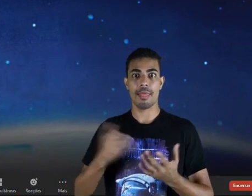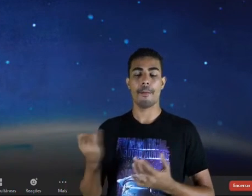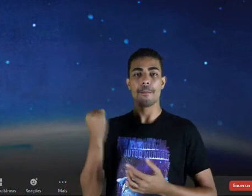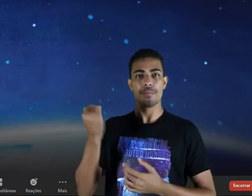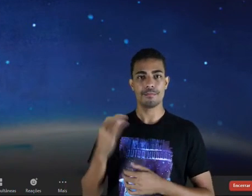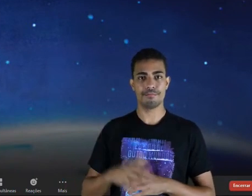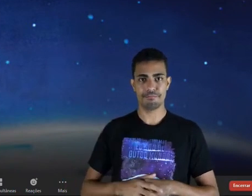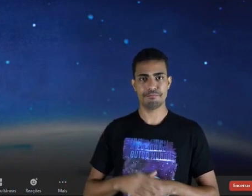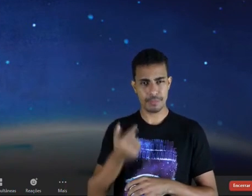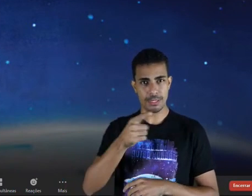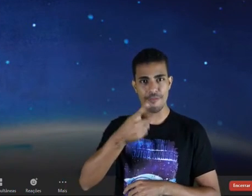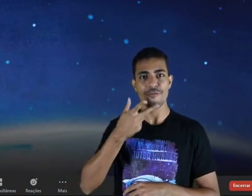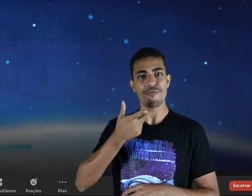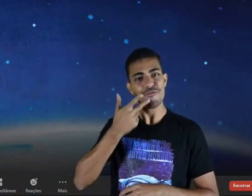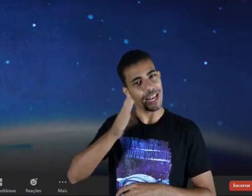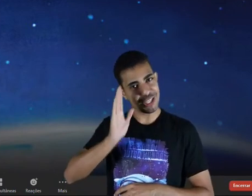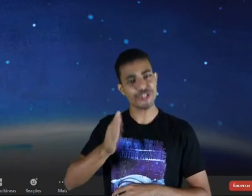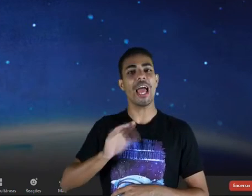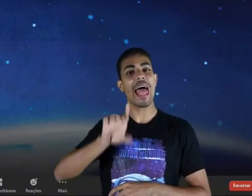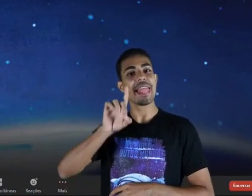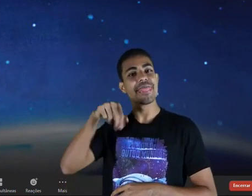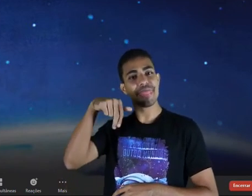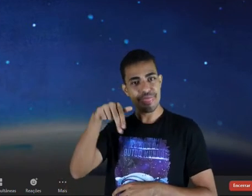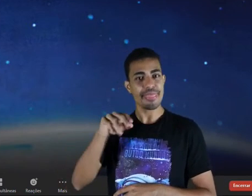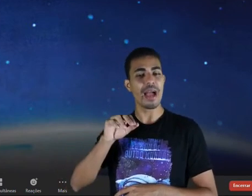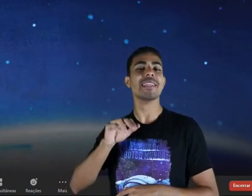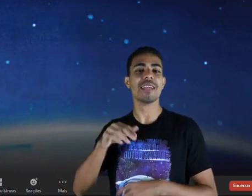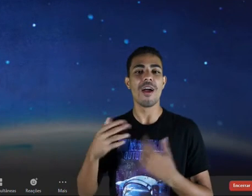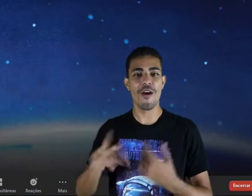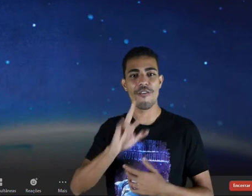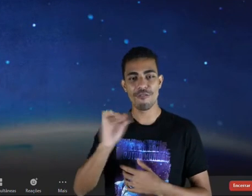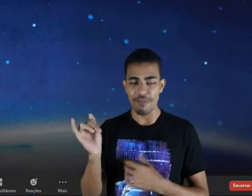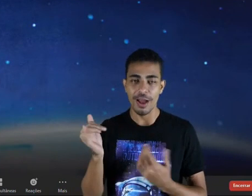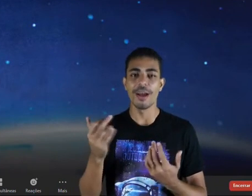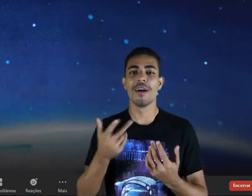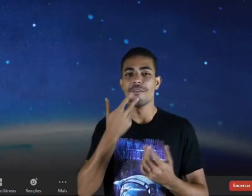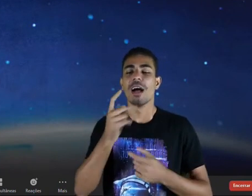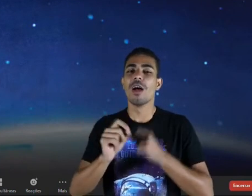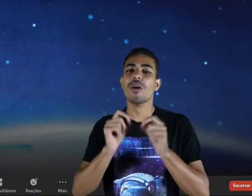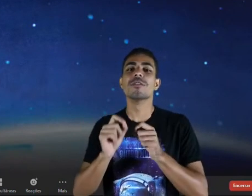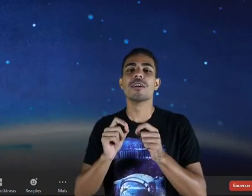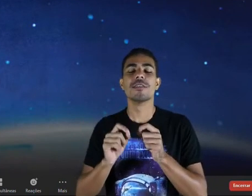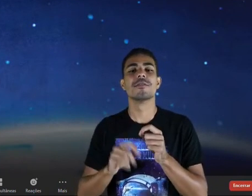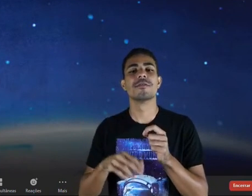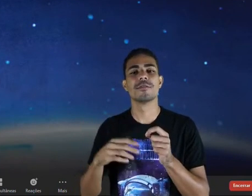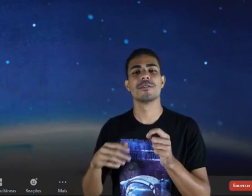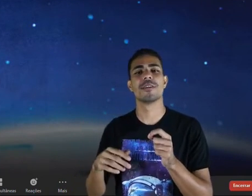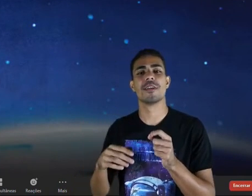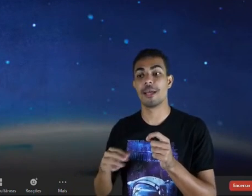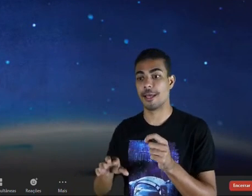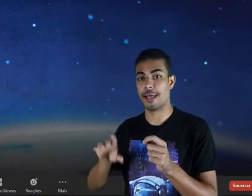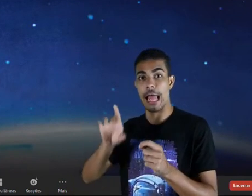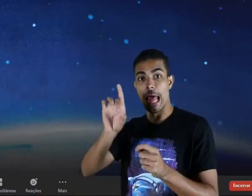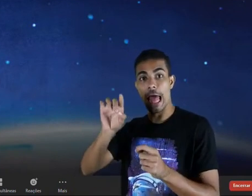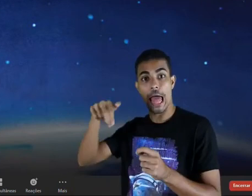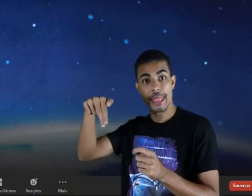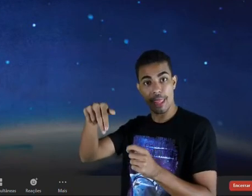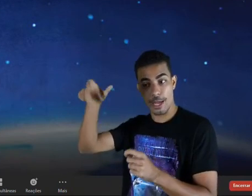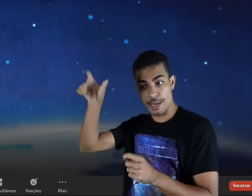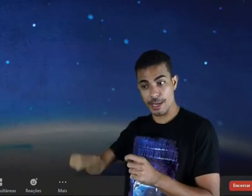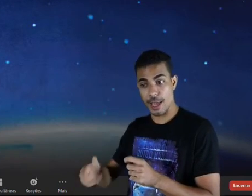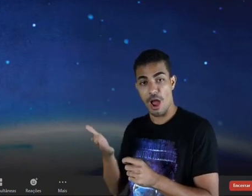que estou preparando o livro de Daniel, quando ele faz profecias ou descreve coisas terrenas, Daniel fala em